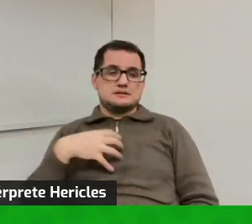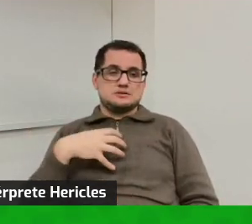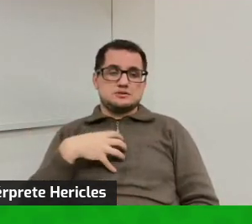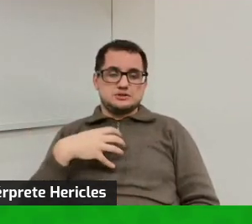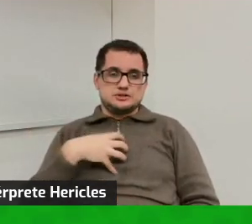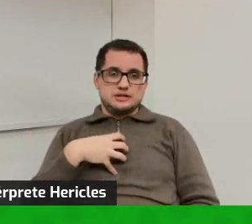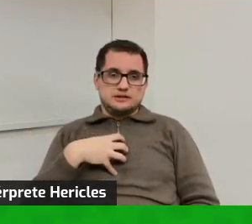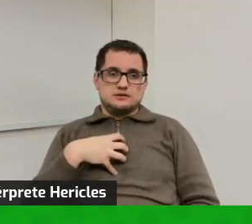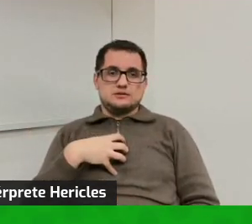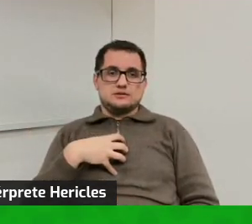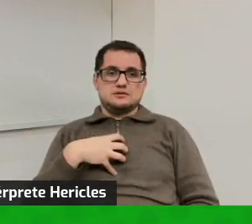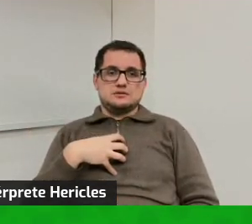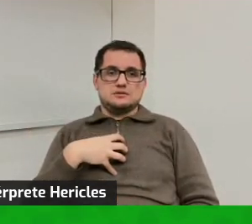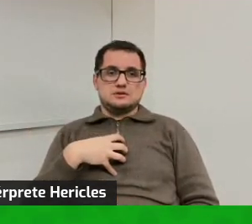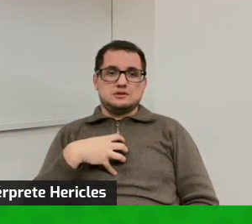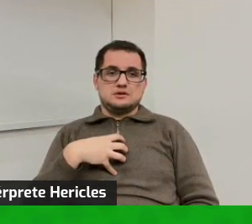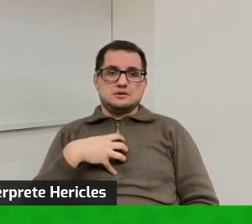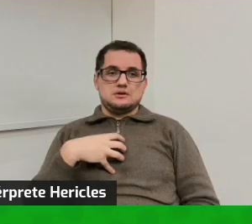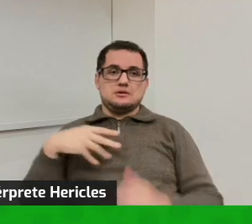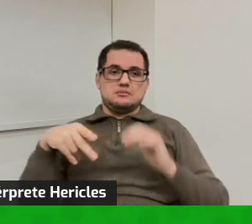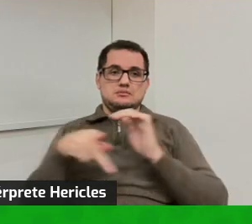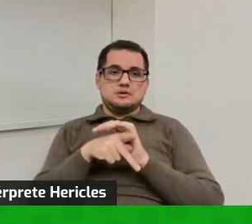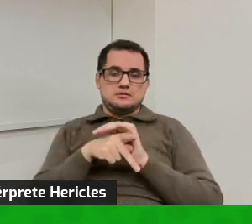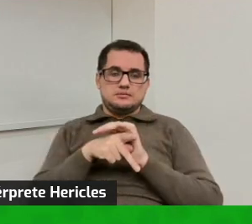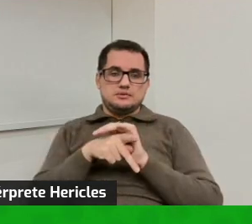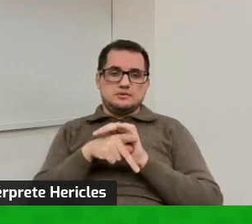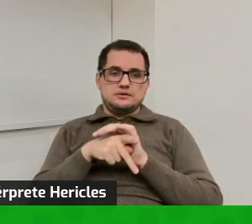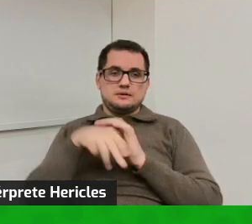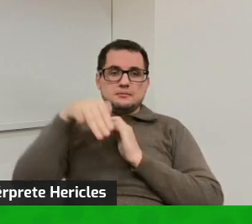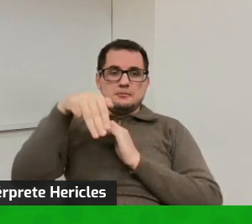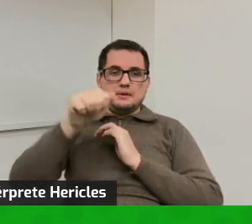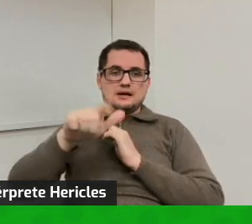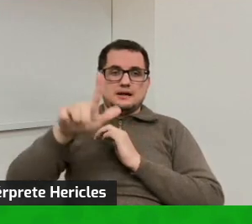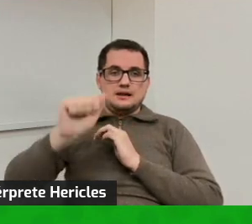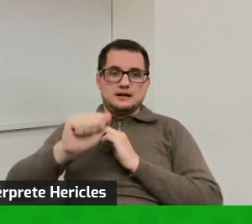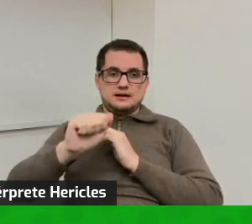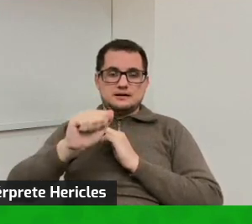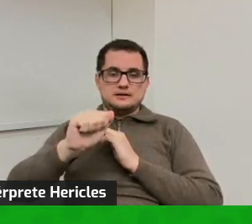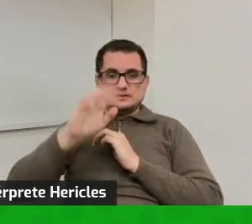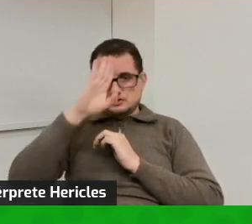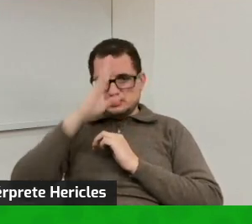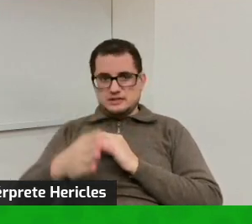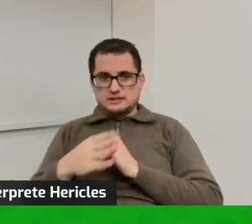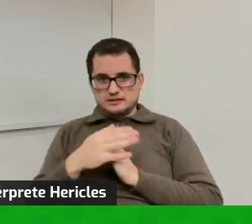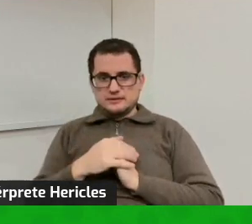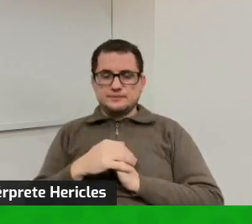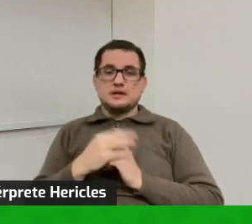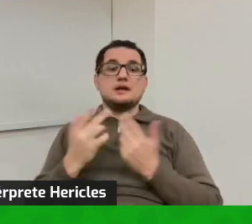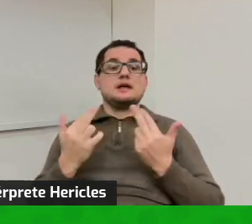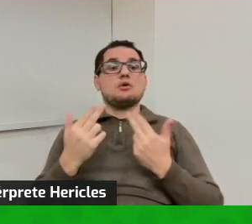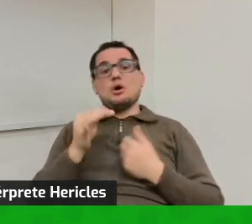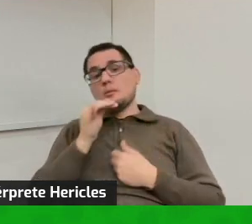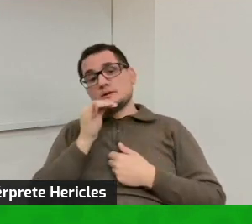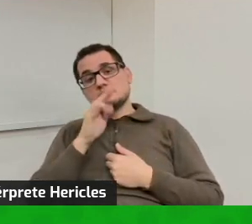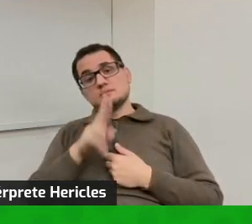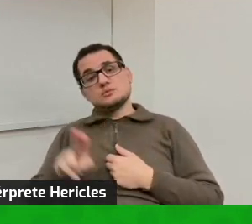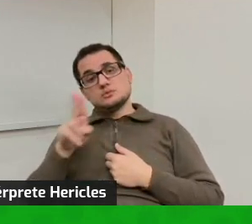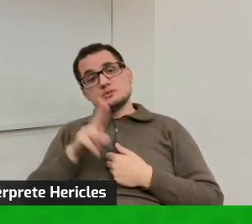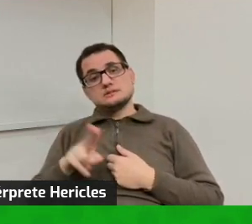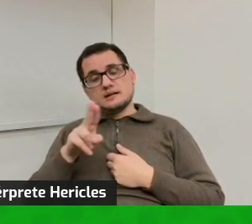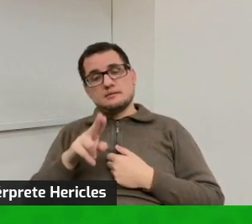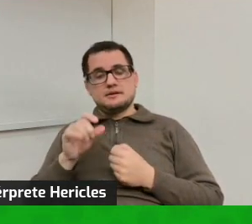fazer a mala direta. Igual se você for utilizar, por exemplo, para preencher